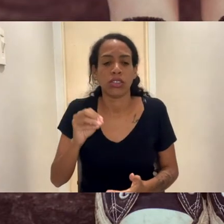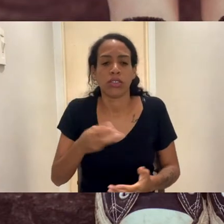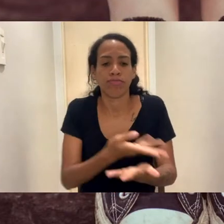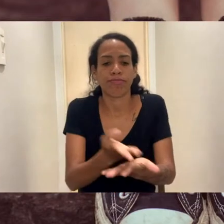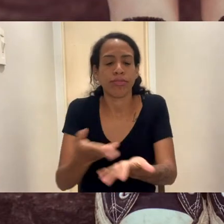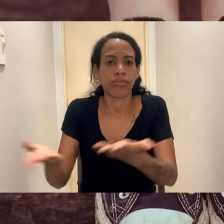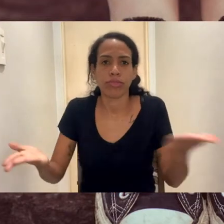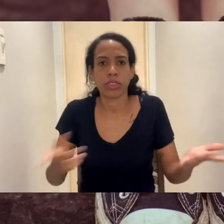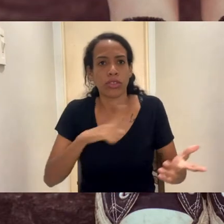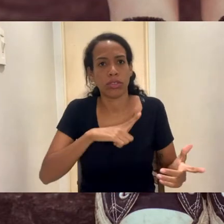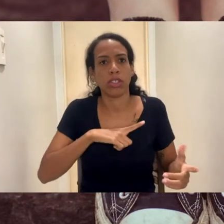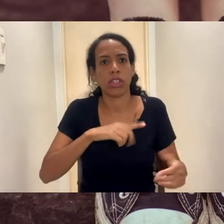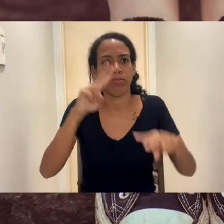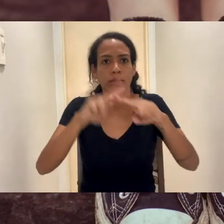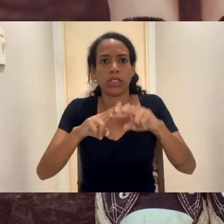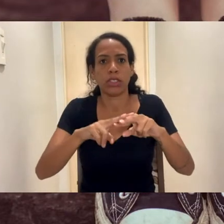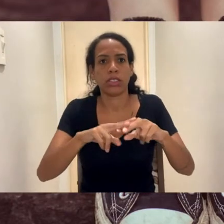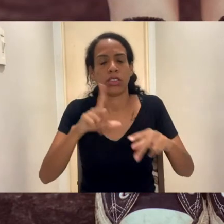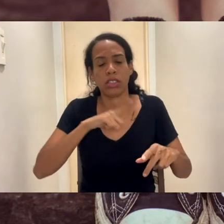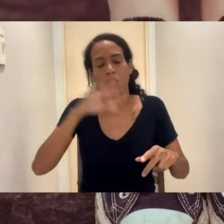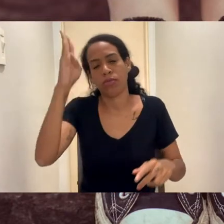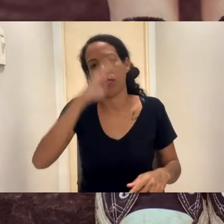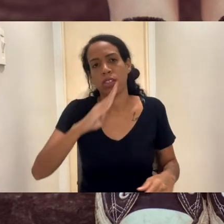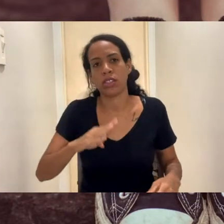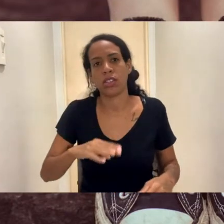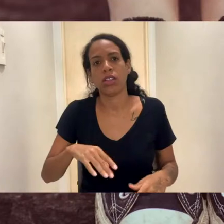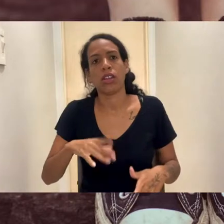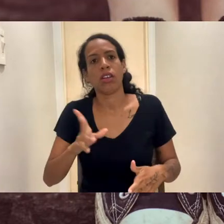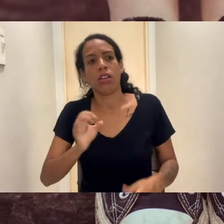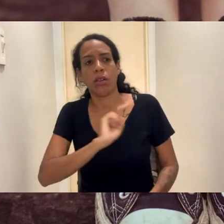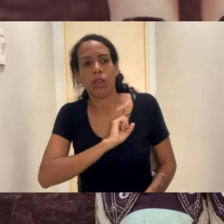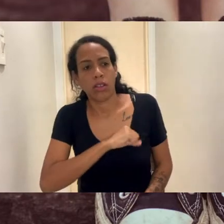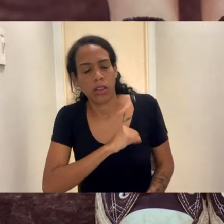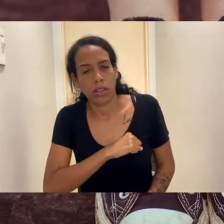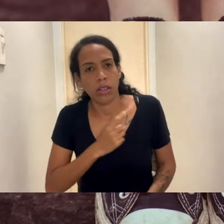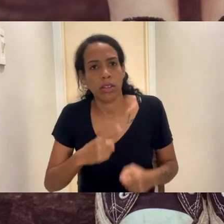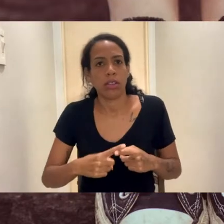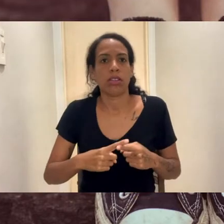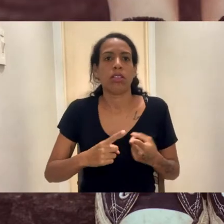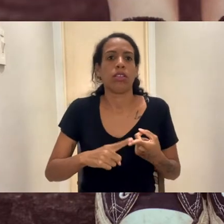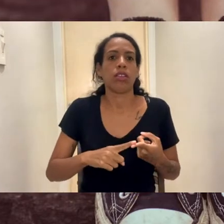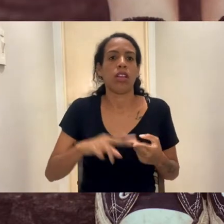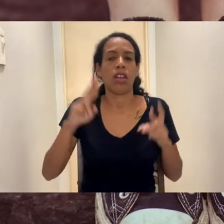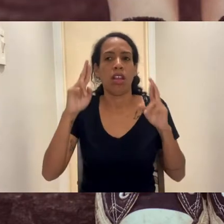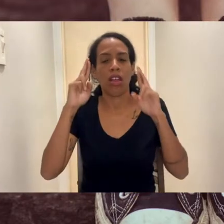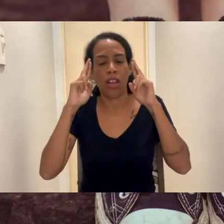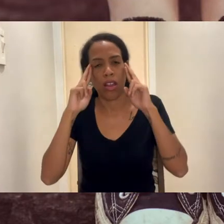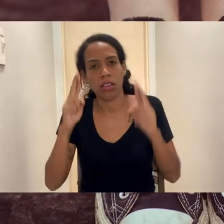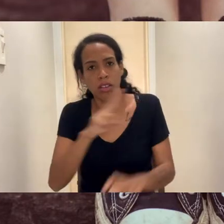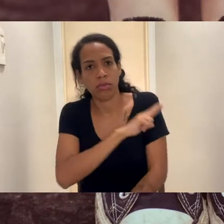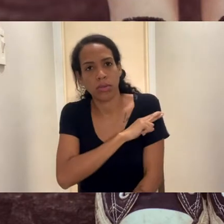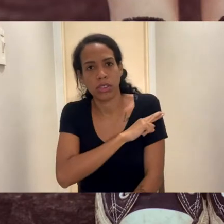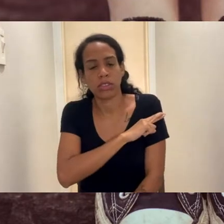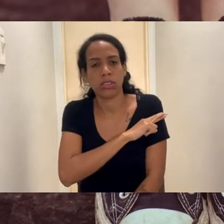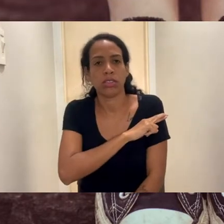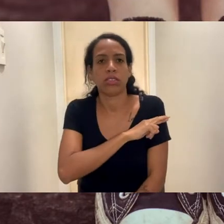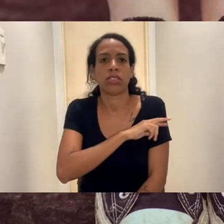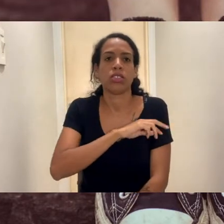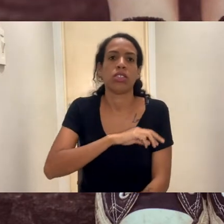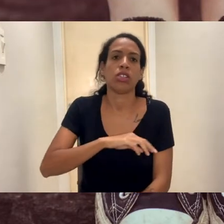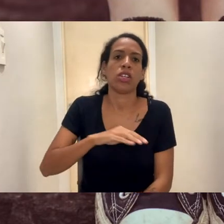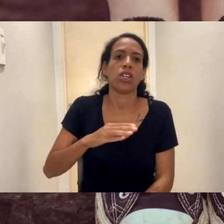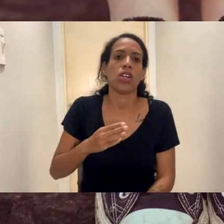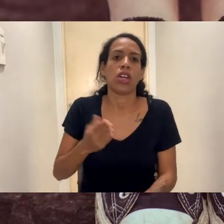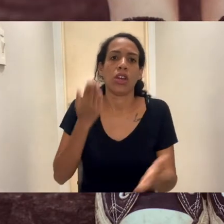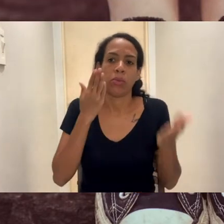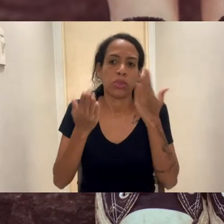pelo Brasil, né, com a prática de tortura, com a prática de responsabilização sem o viés pedagógico